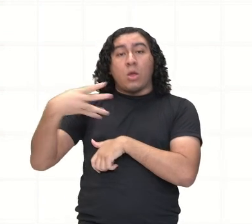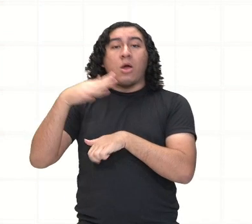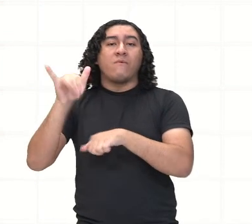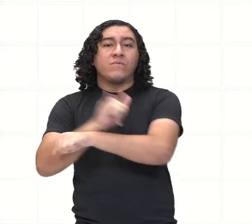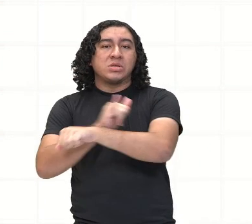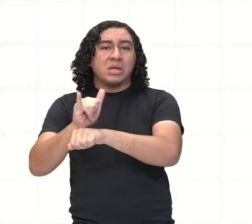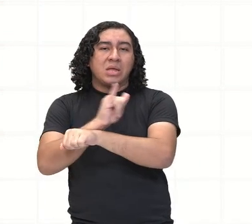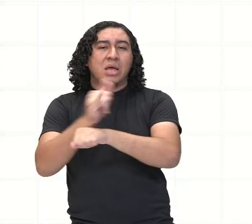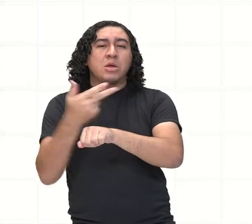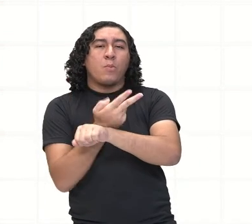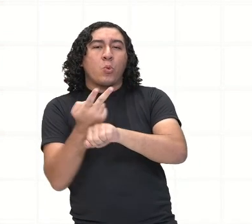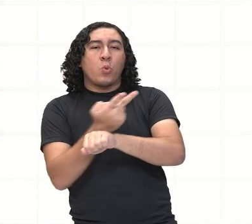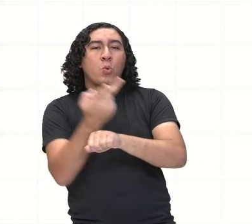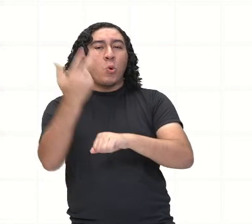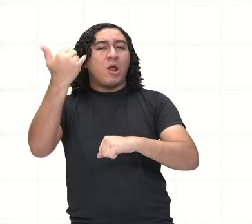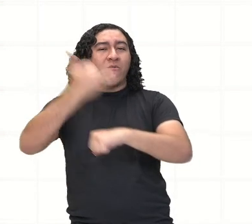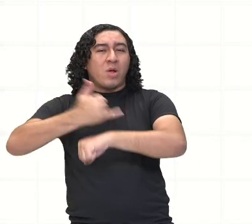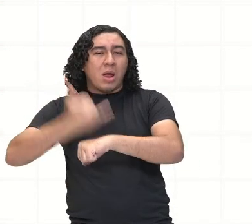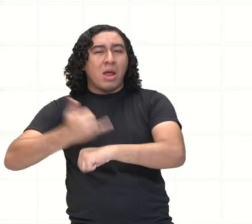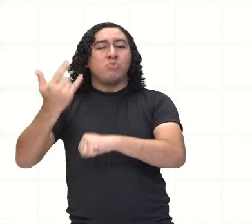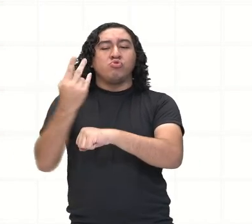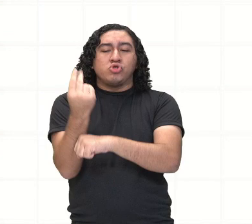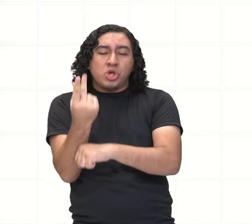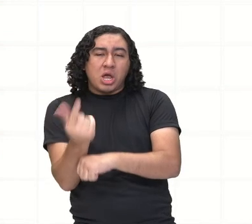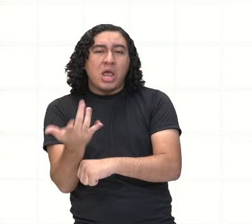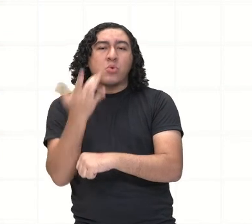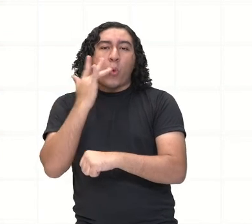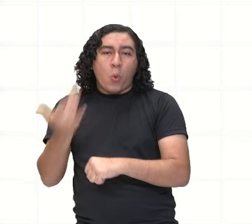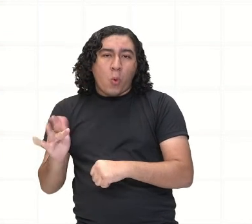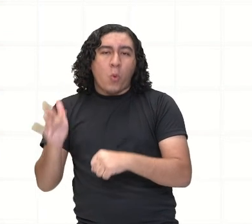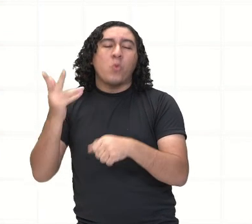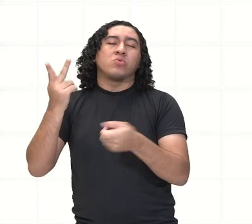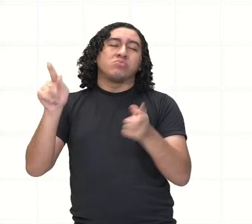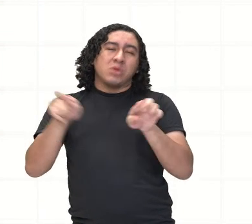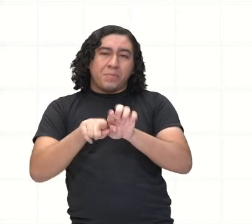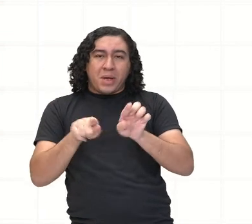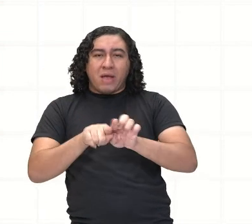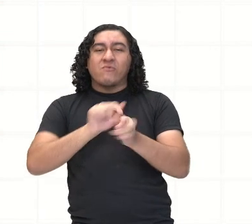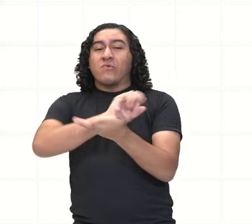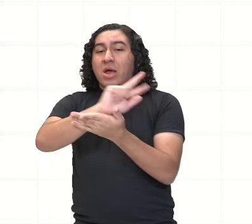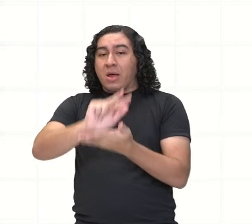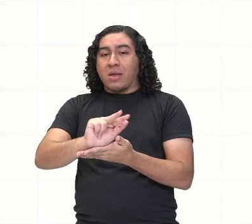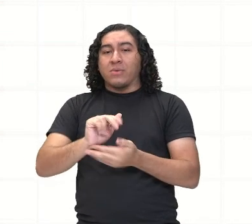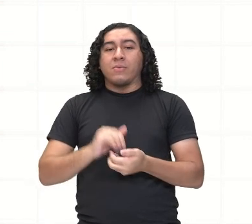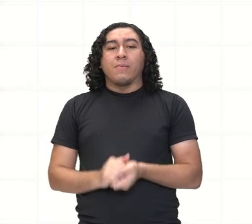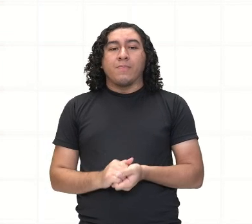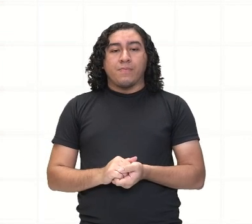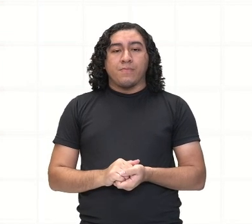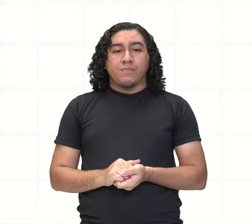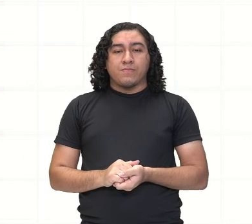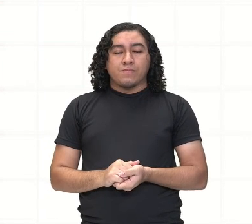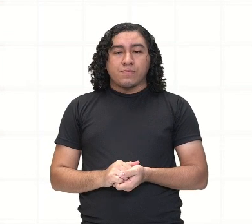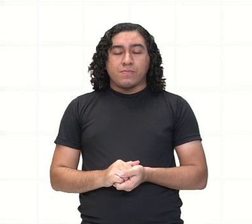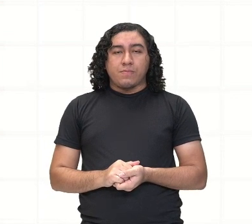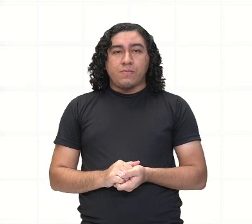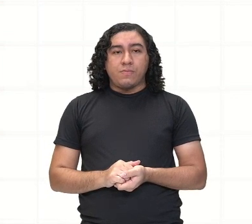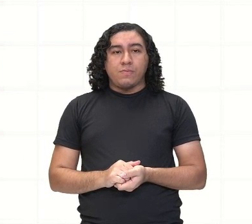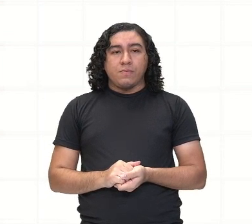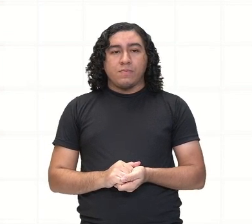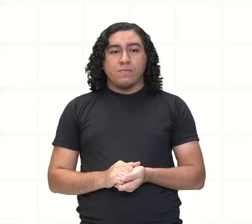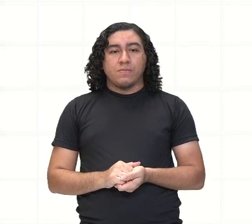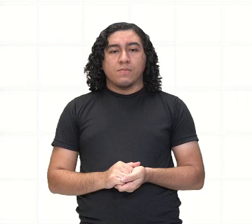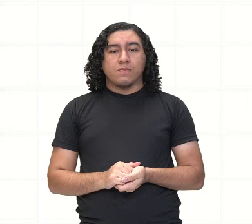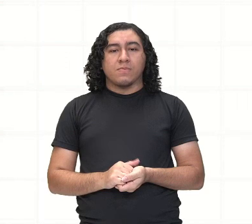busca de riquezas e metais preciosas, como ouro, prata e cobre, para aqueles que foram submetidos